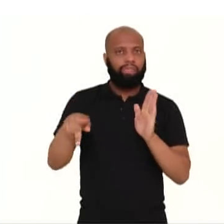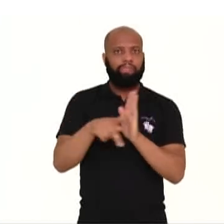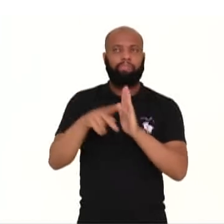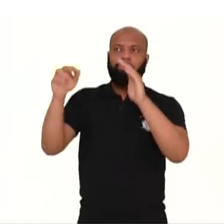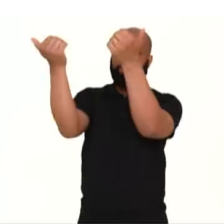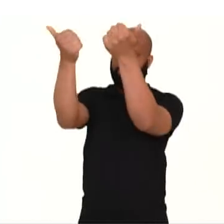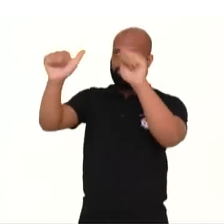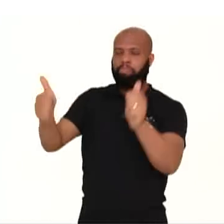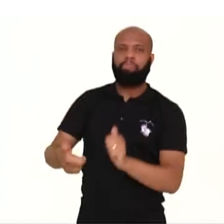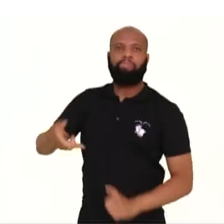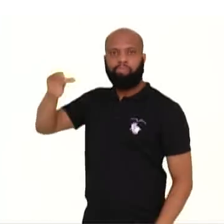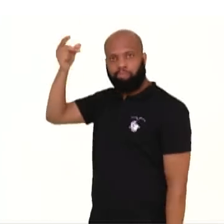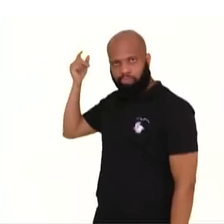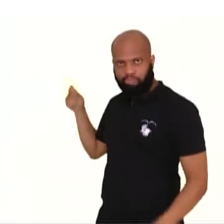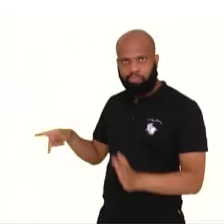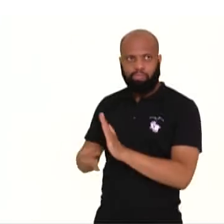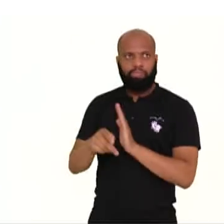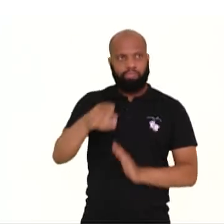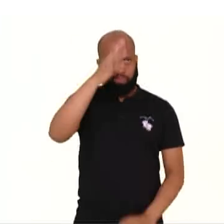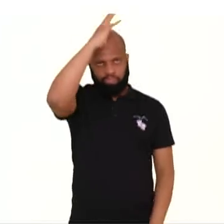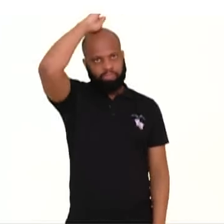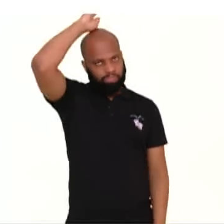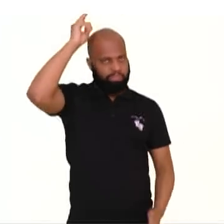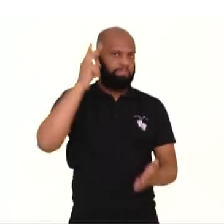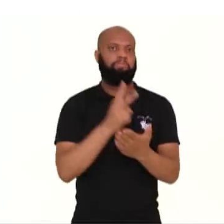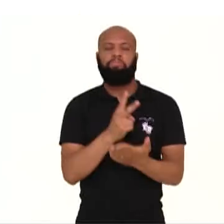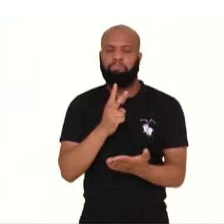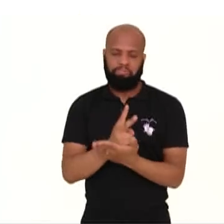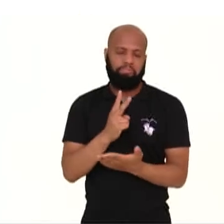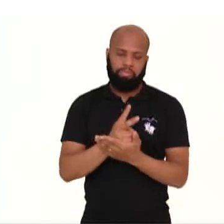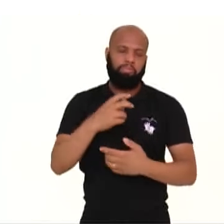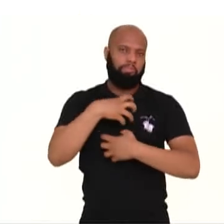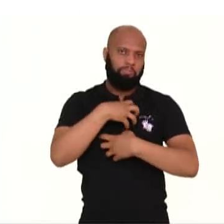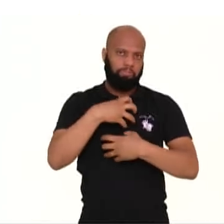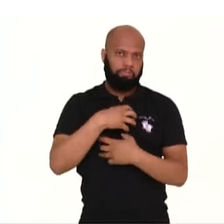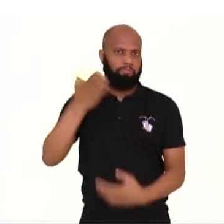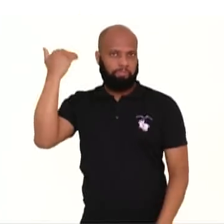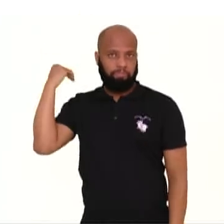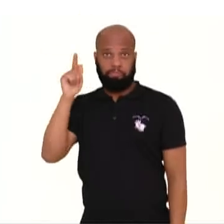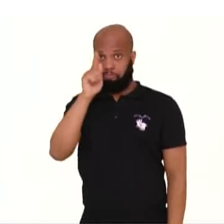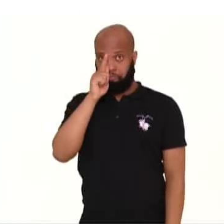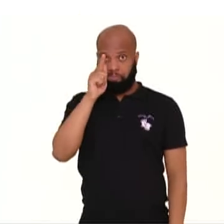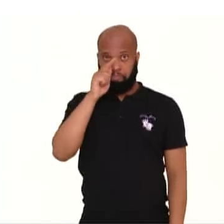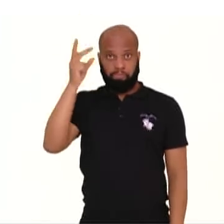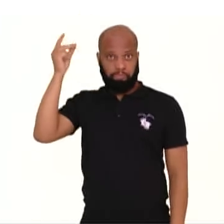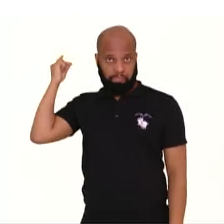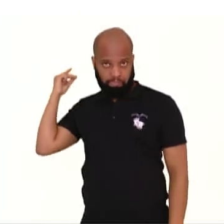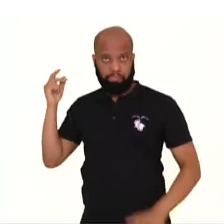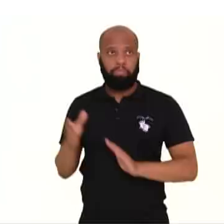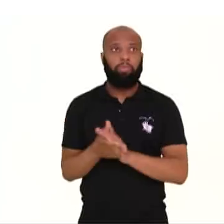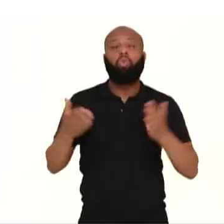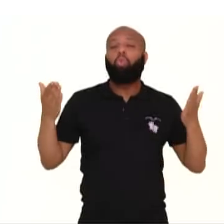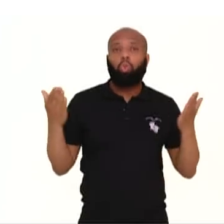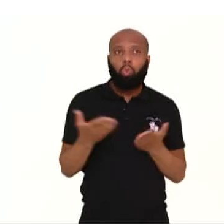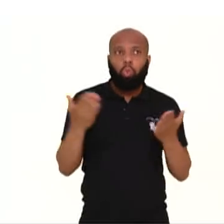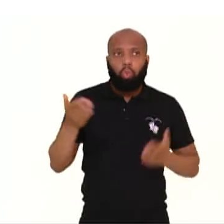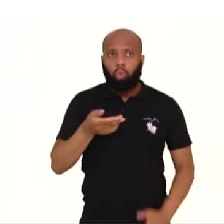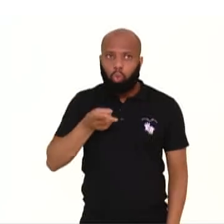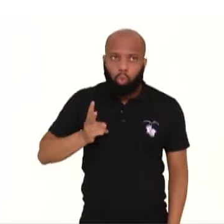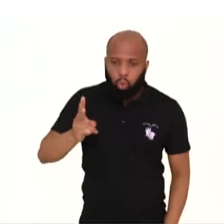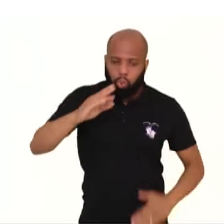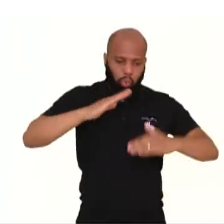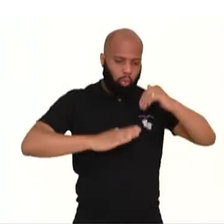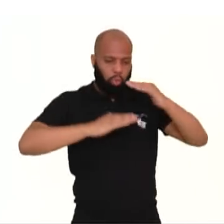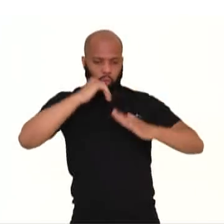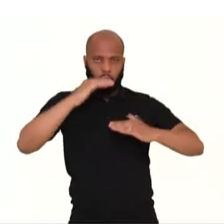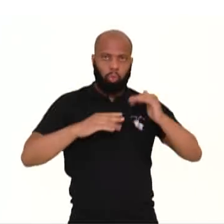do Discóbulo, na mesma pose que o Miron colocou o atleta olímpico da Grécia Antiga. Então veja, hoje, um profissional de